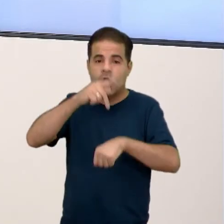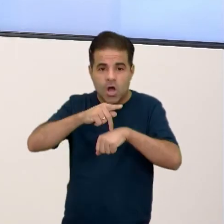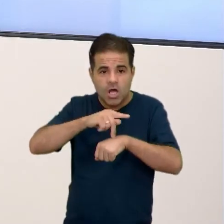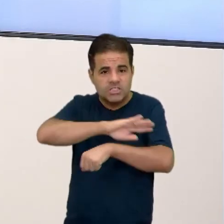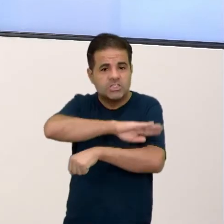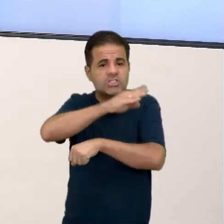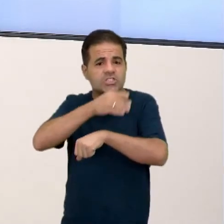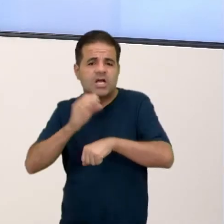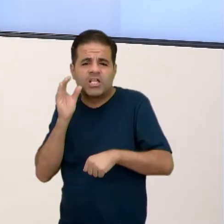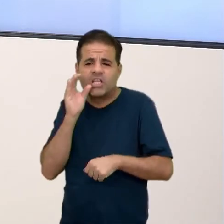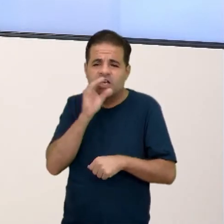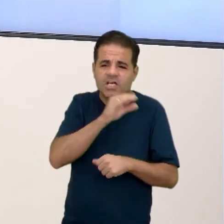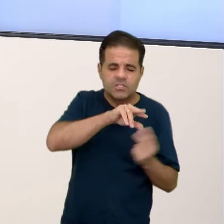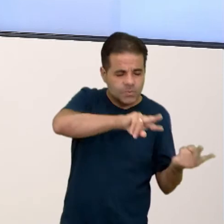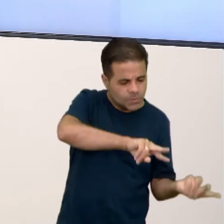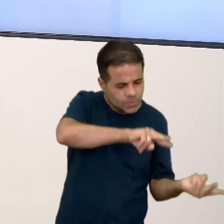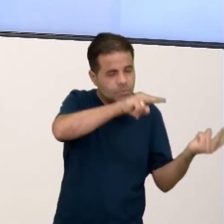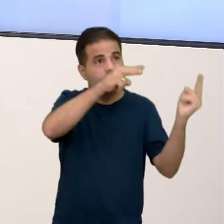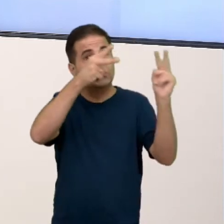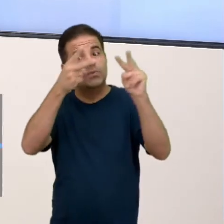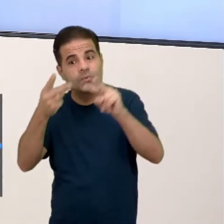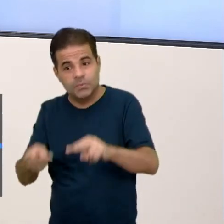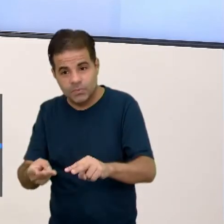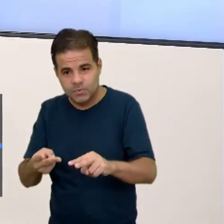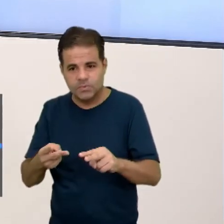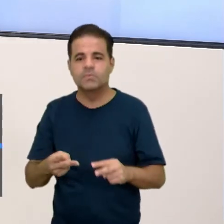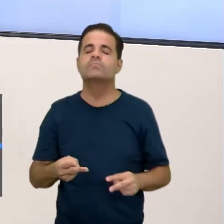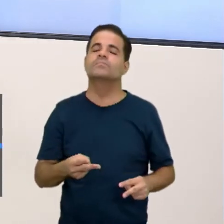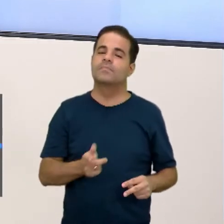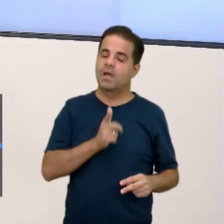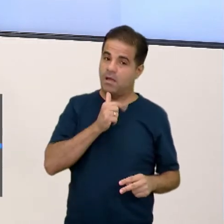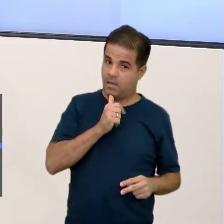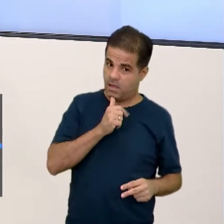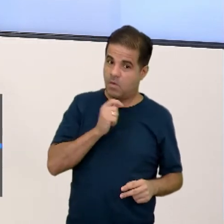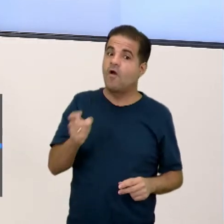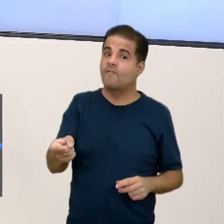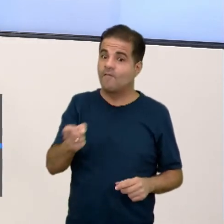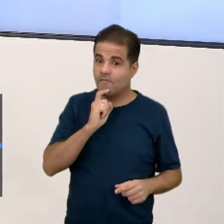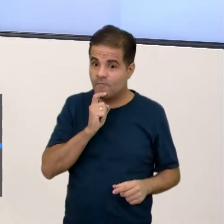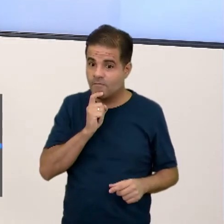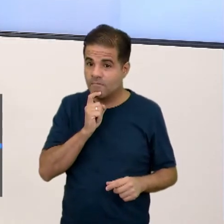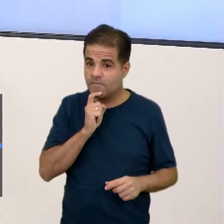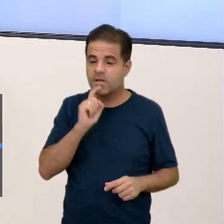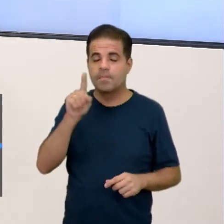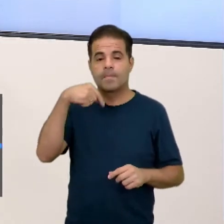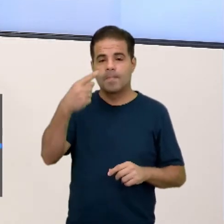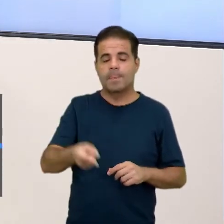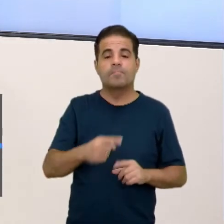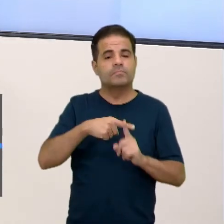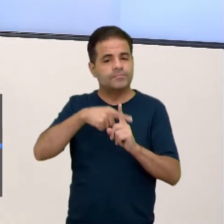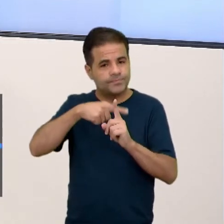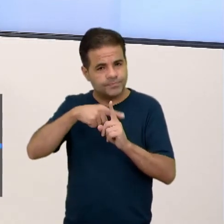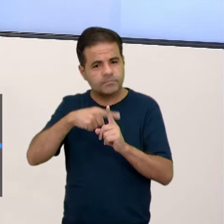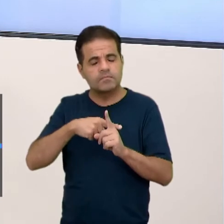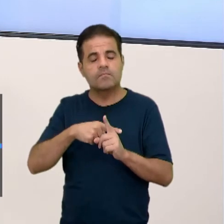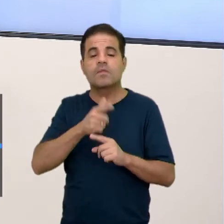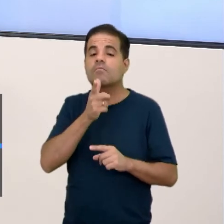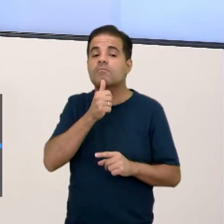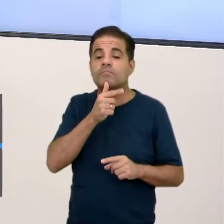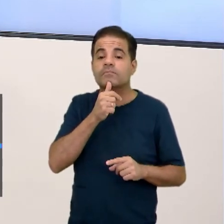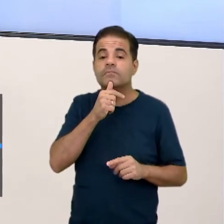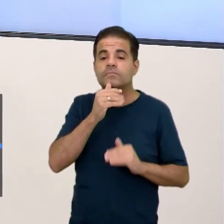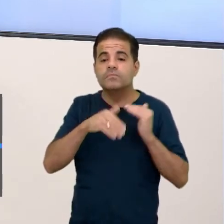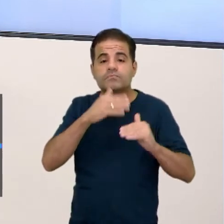quente transfere a energia que ela tem para a água fria a ponto da temperatura da água